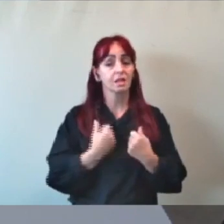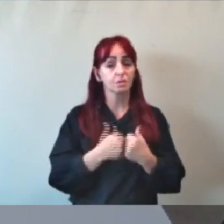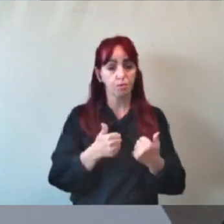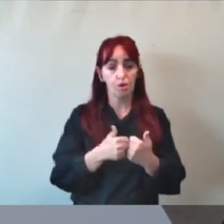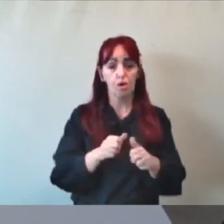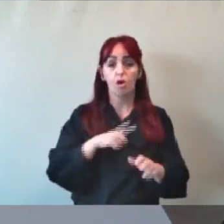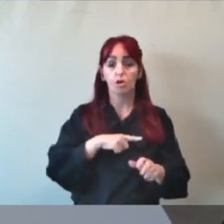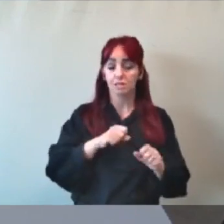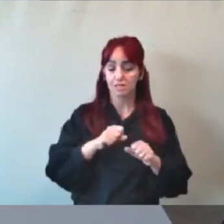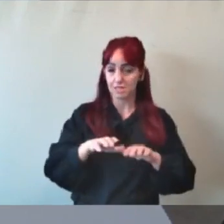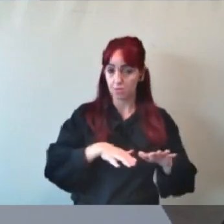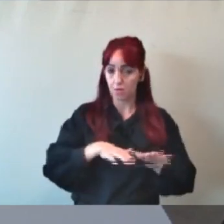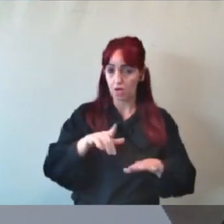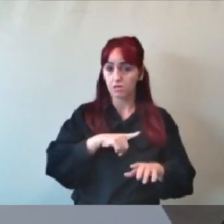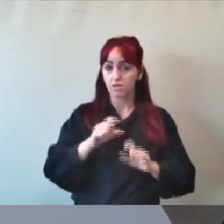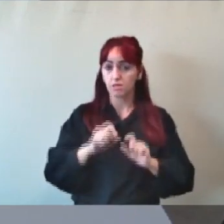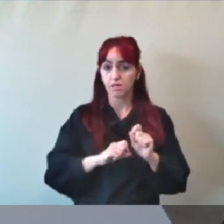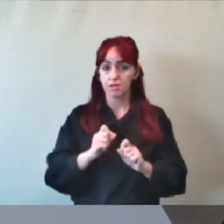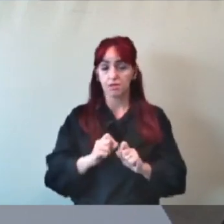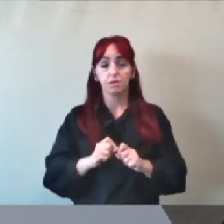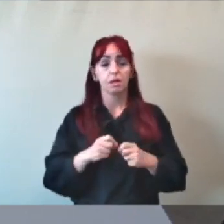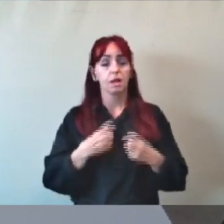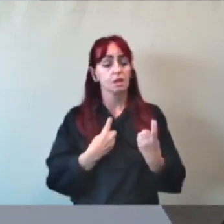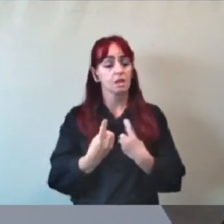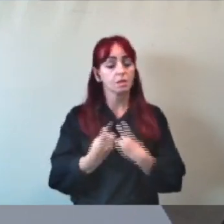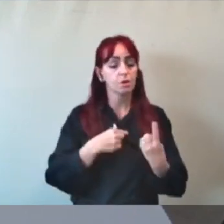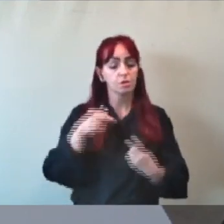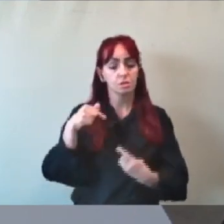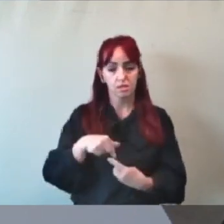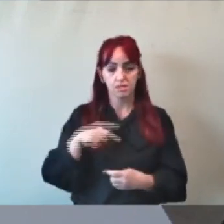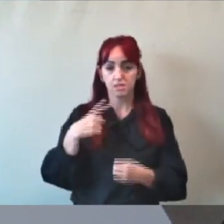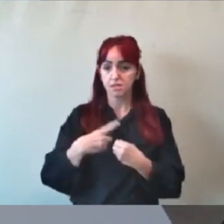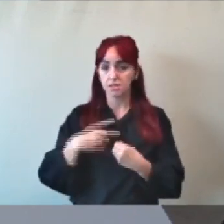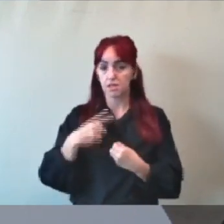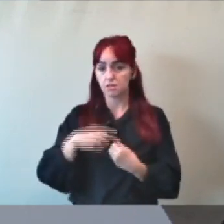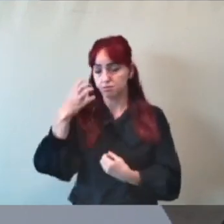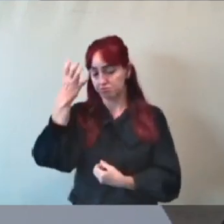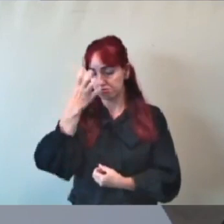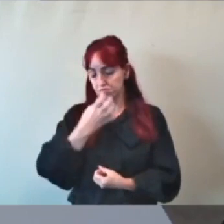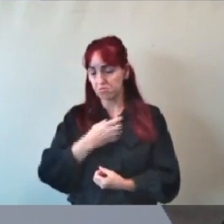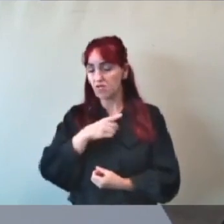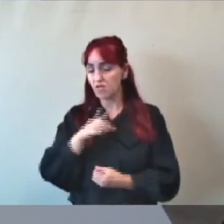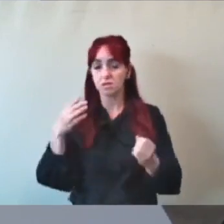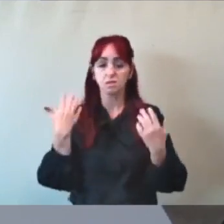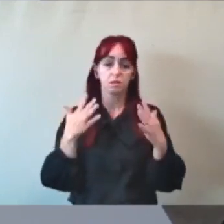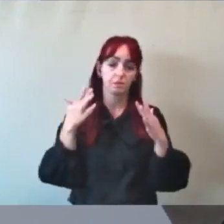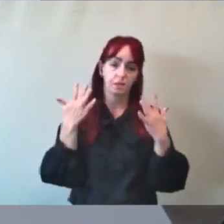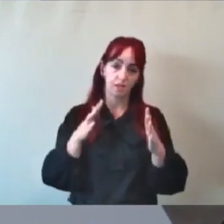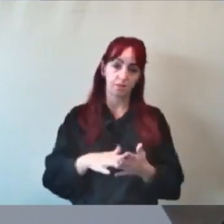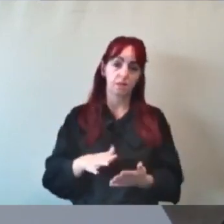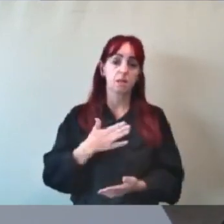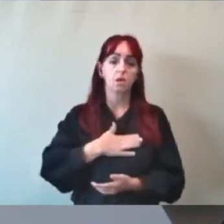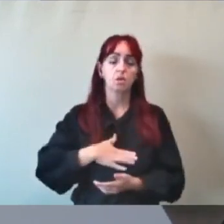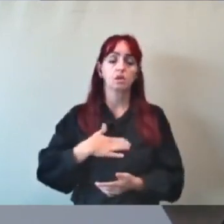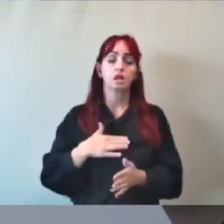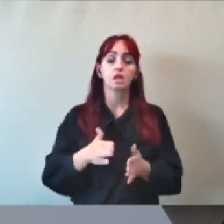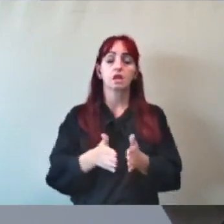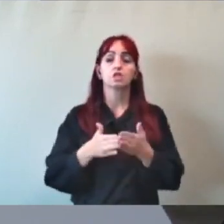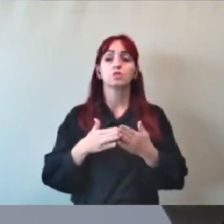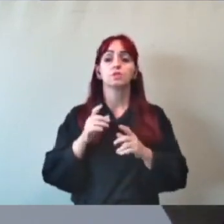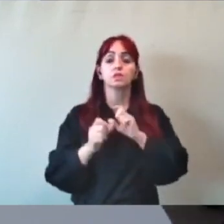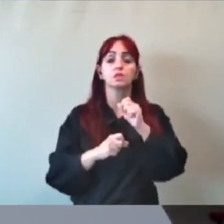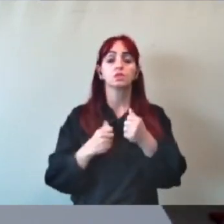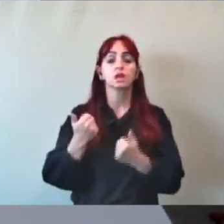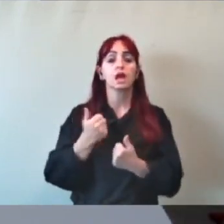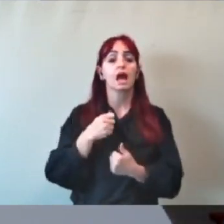relacionados ao transporte dessa cidade com muita seriedade, viu? Vocês estão de parabéns. Eu gostaria de pedir aqui à assessoria da casa que liberasse,